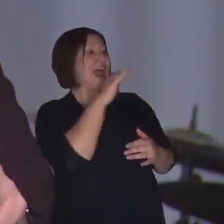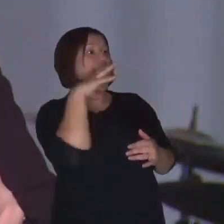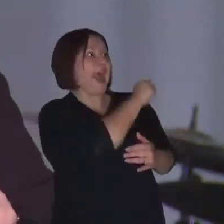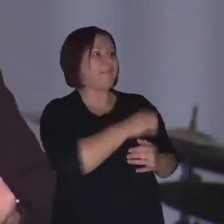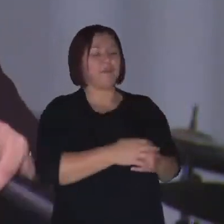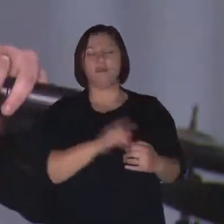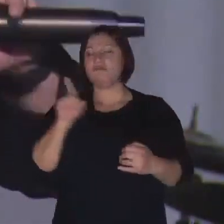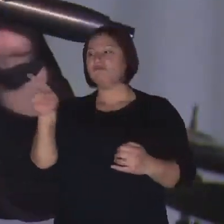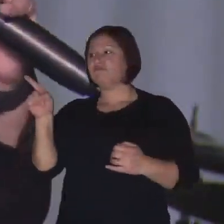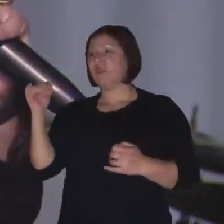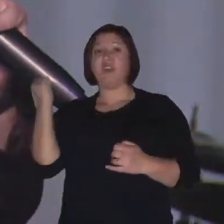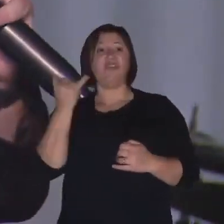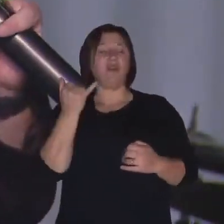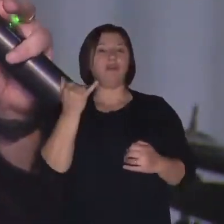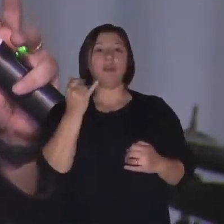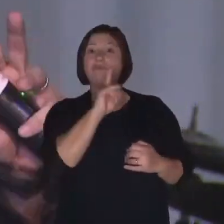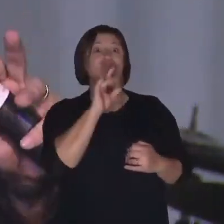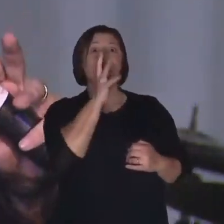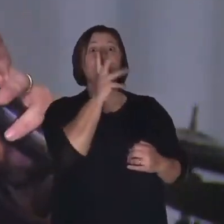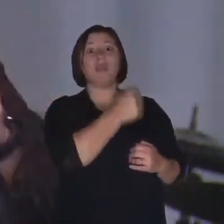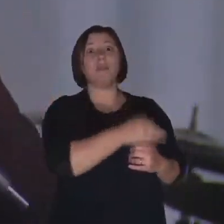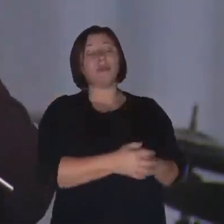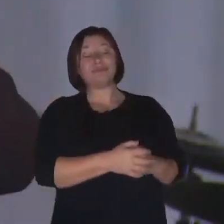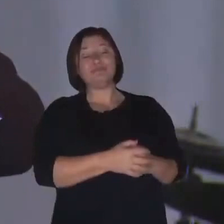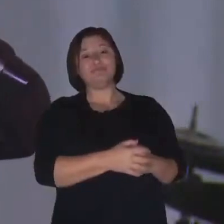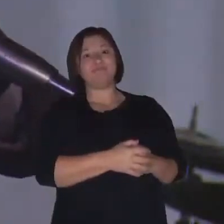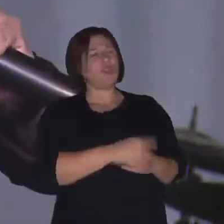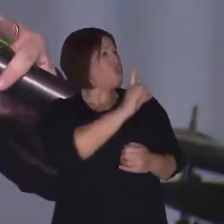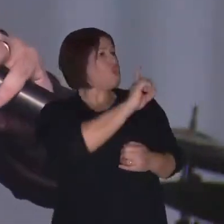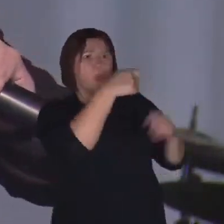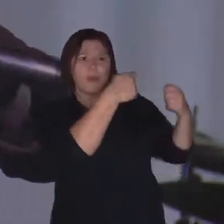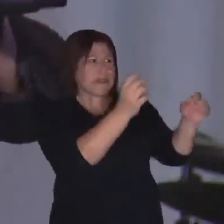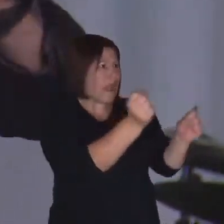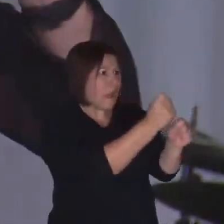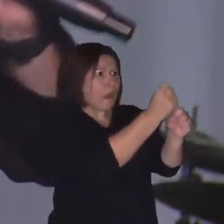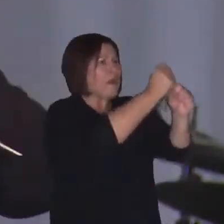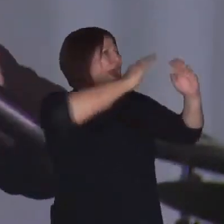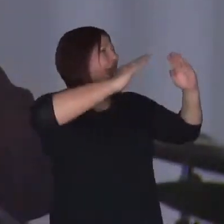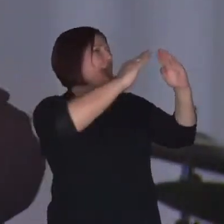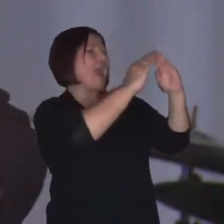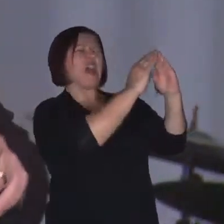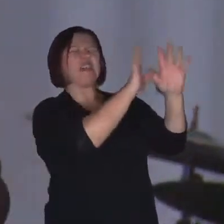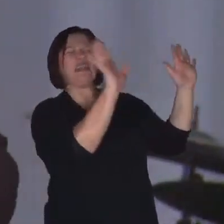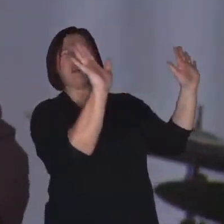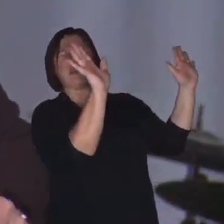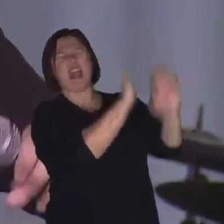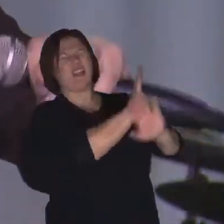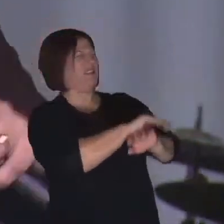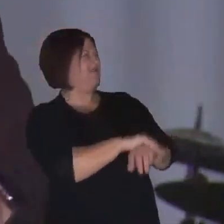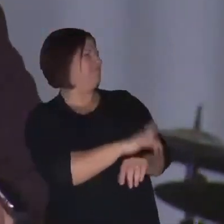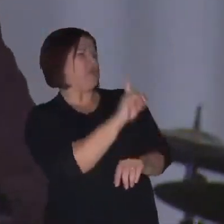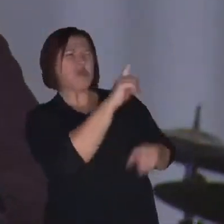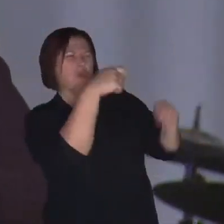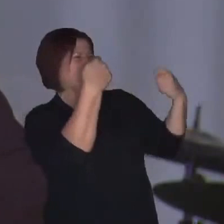profetas estavam dizendo que nem casas eles precisariam construir. Tipo assim, faz um puxadinho aí, porque daqui a pouco a gente vai embora. Jeremias estava dizendo